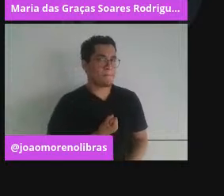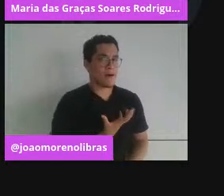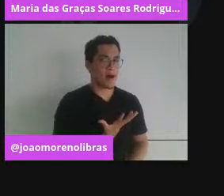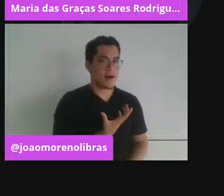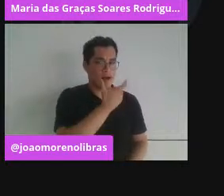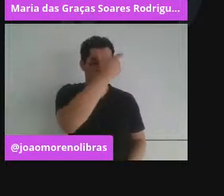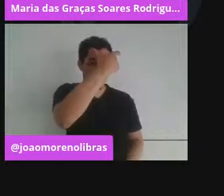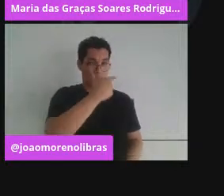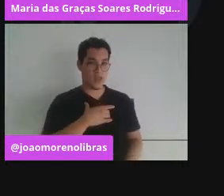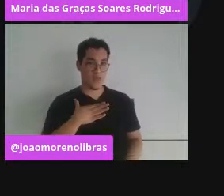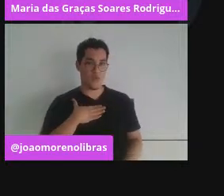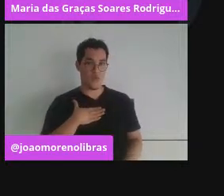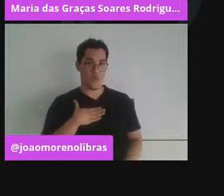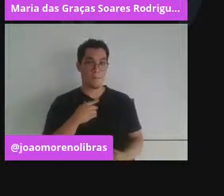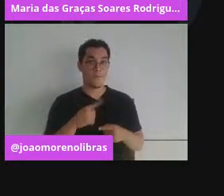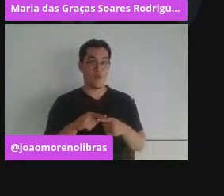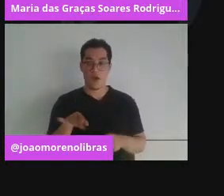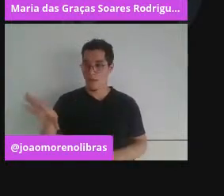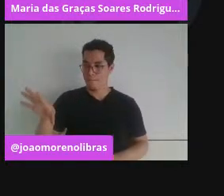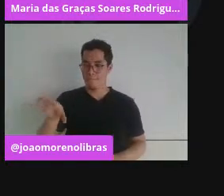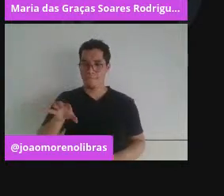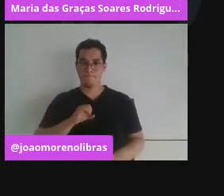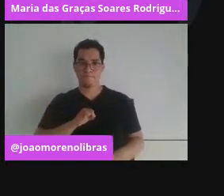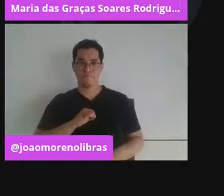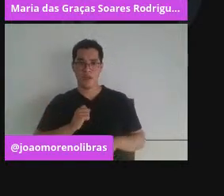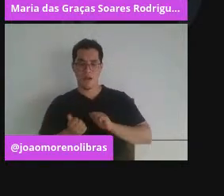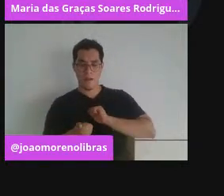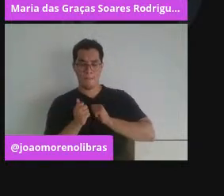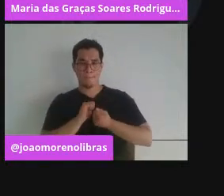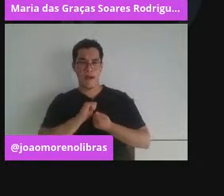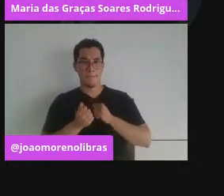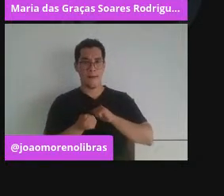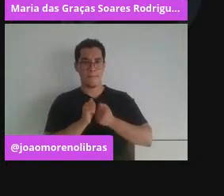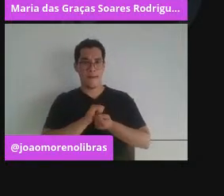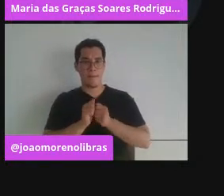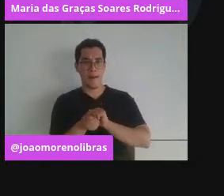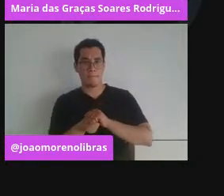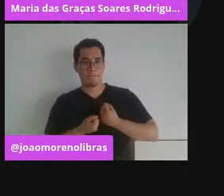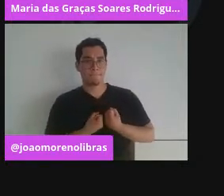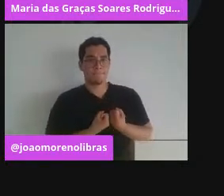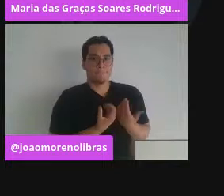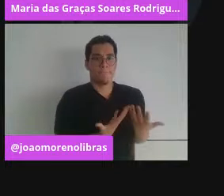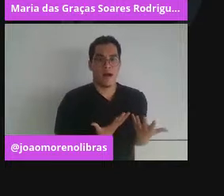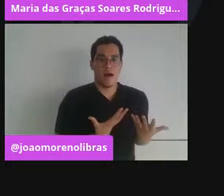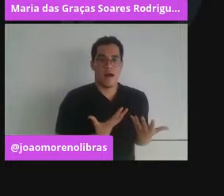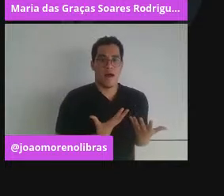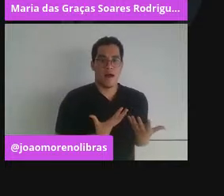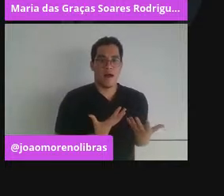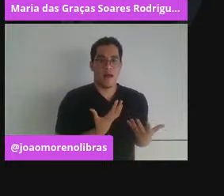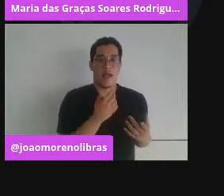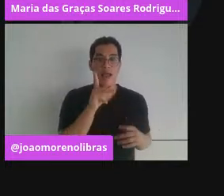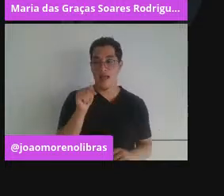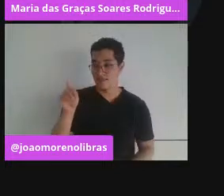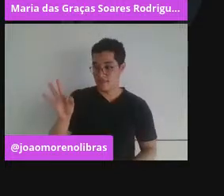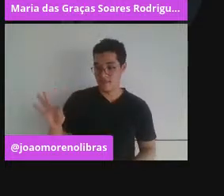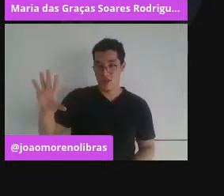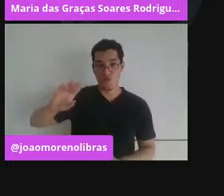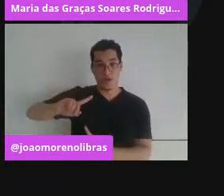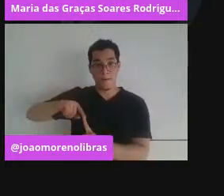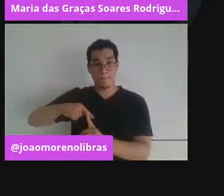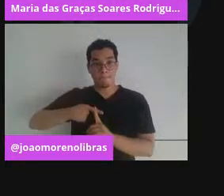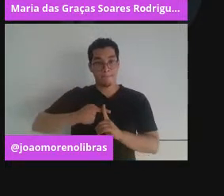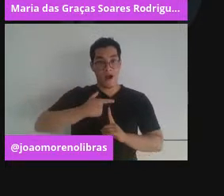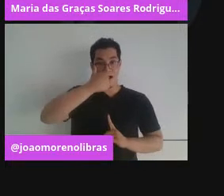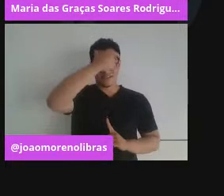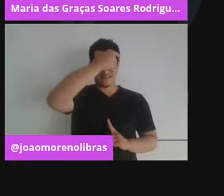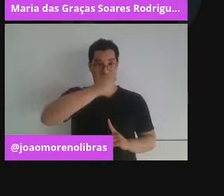abrem para análise de formas complexas do discurso a partir do quadro formal. E aí eu quero compartilhar com vocês